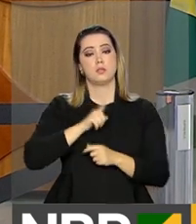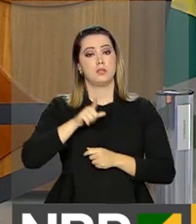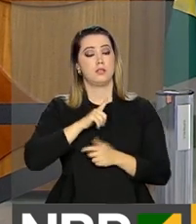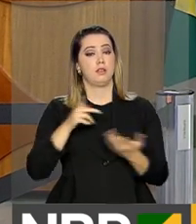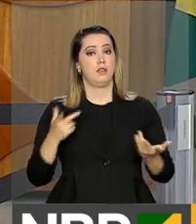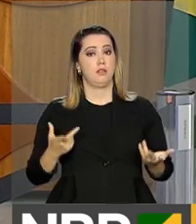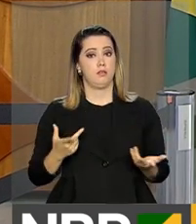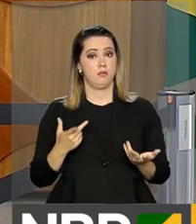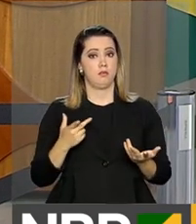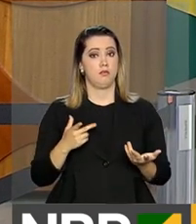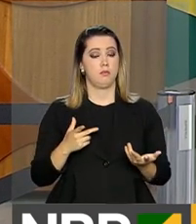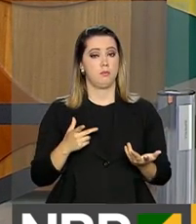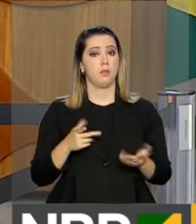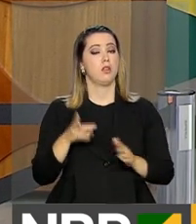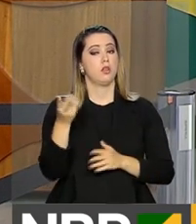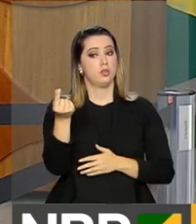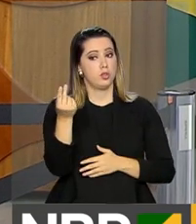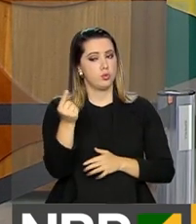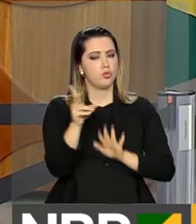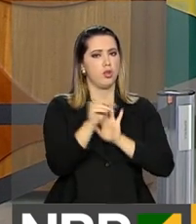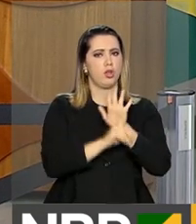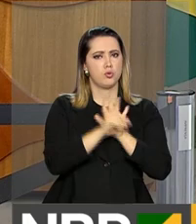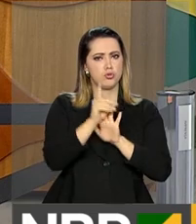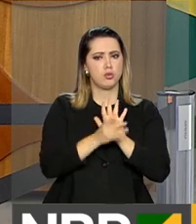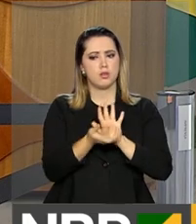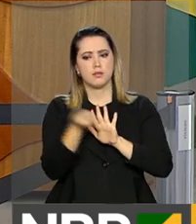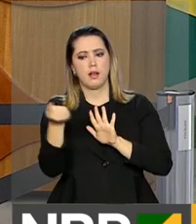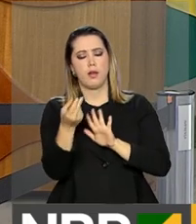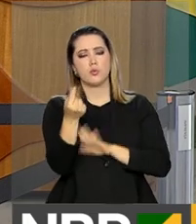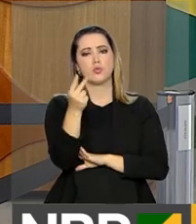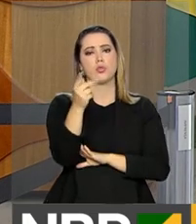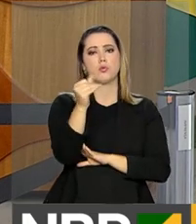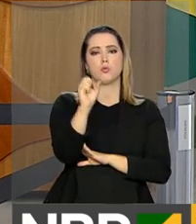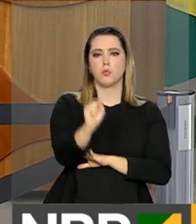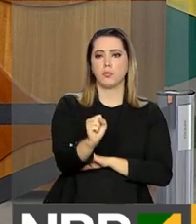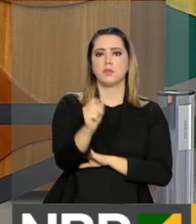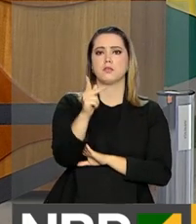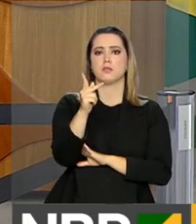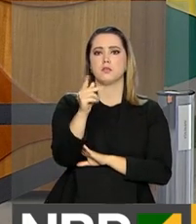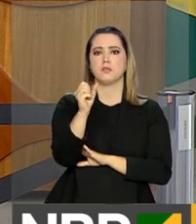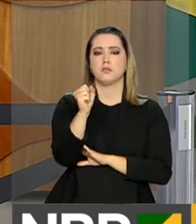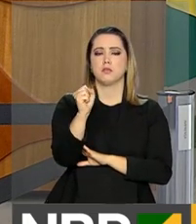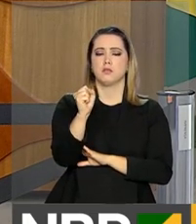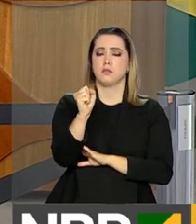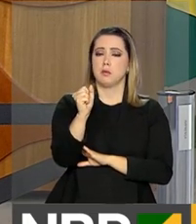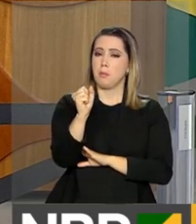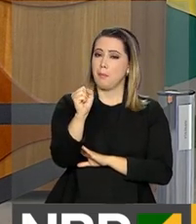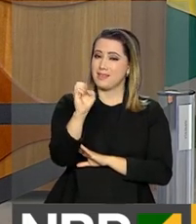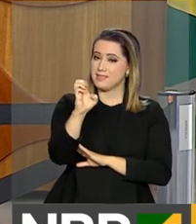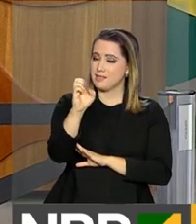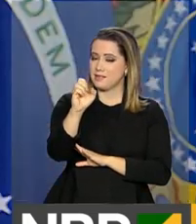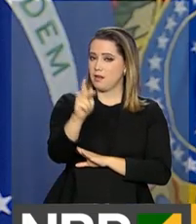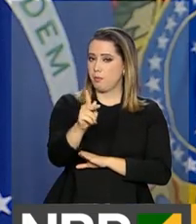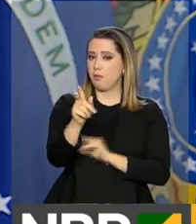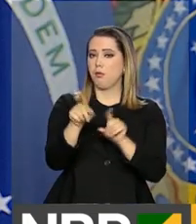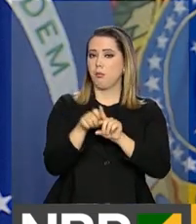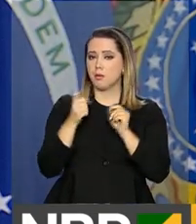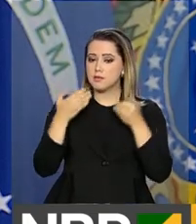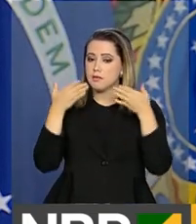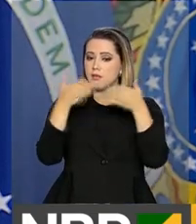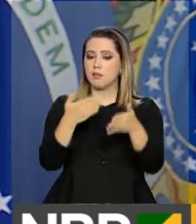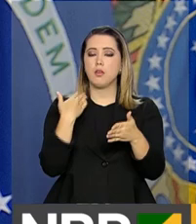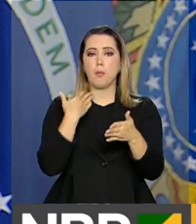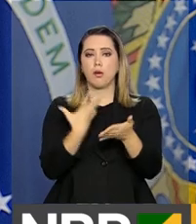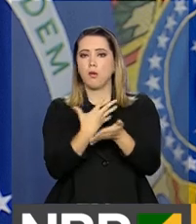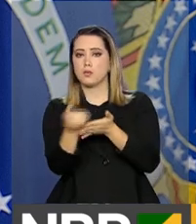volto a dizer que têm os benefícios do pis/pasep possam comparecer a esses estabelecimentos bancários para